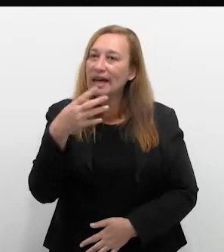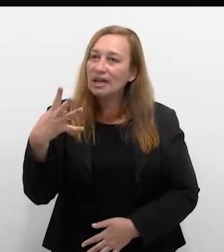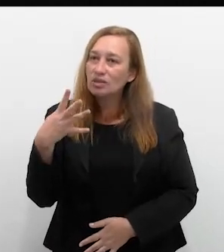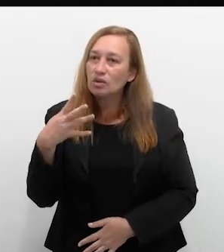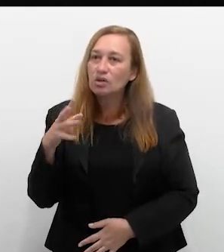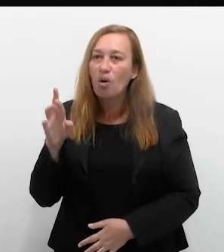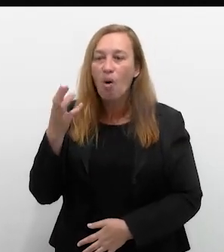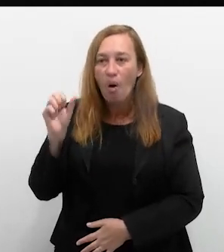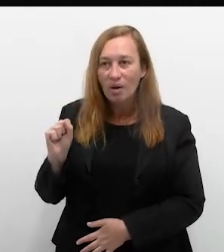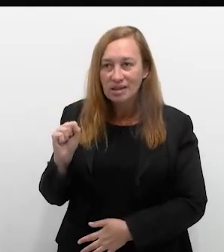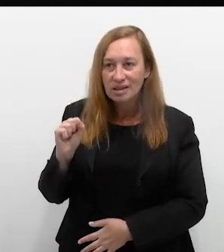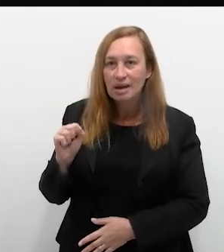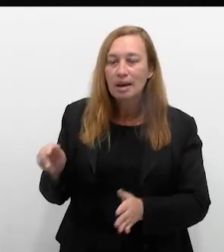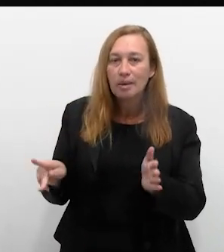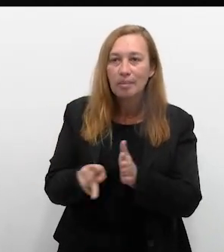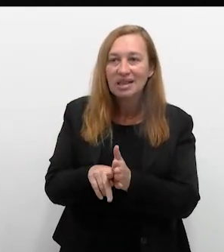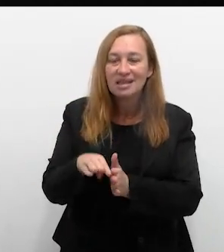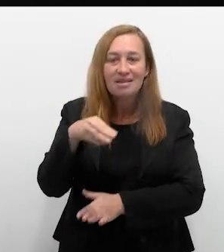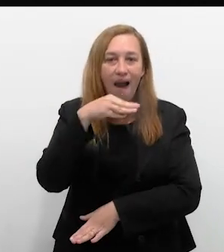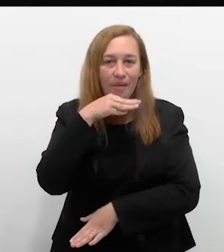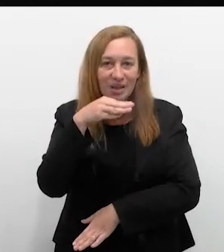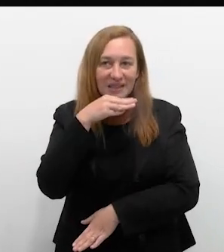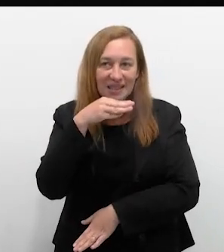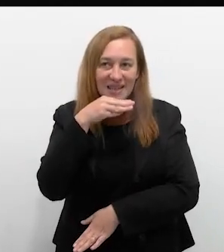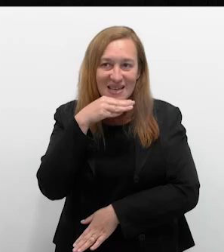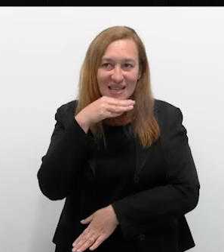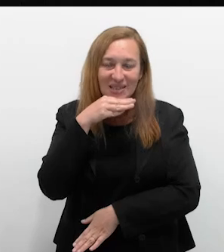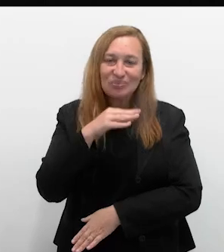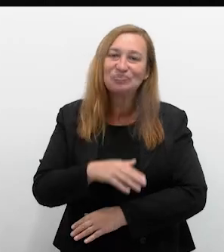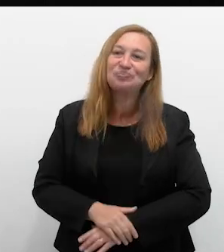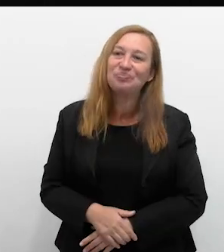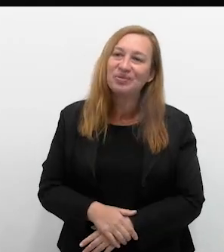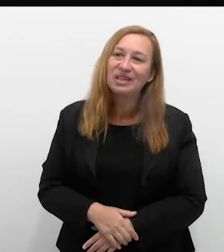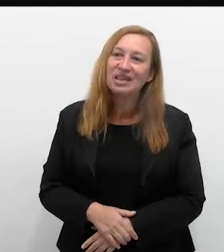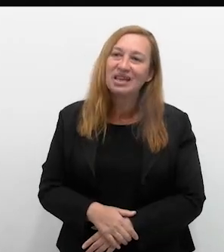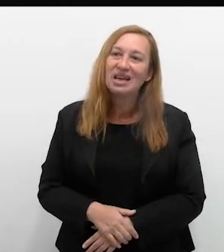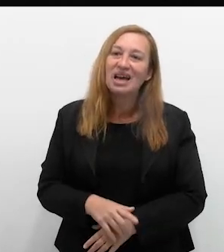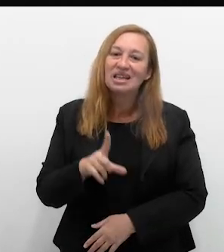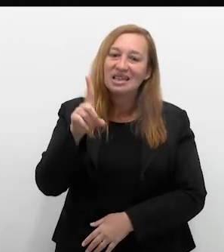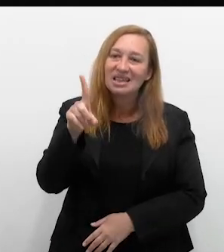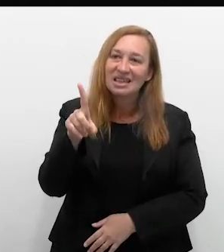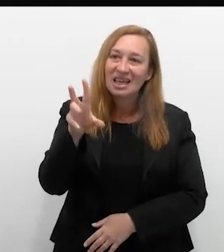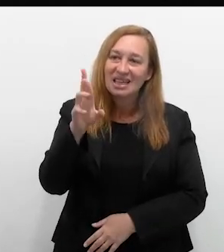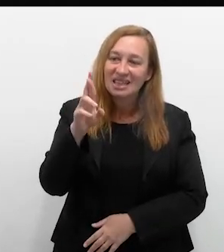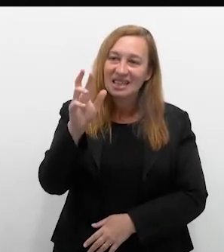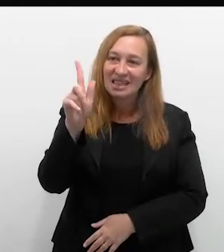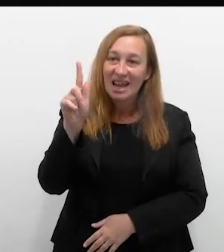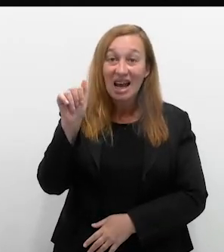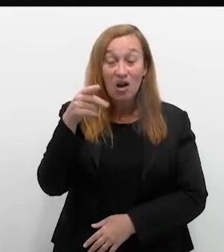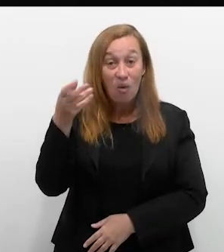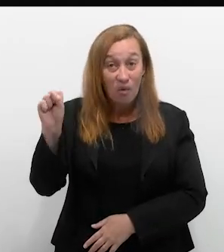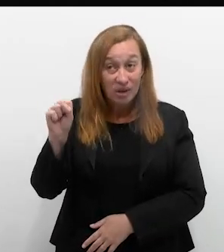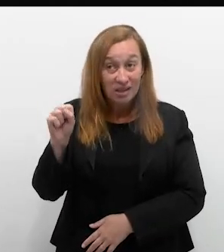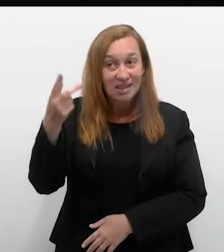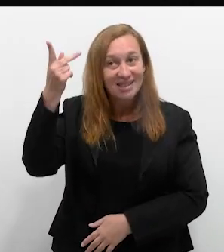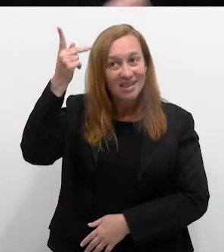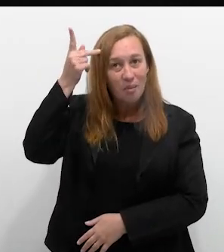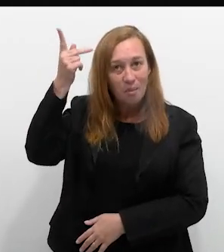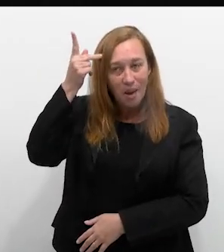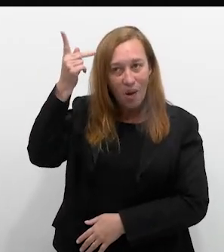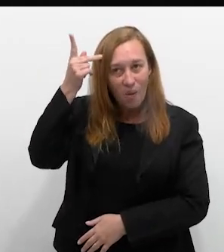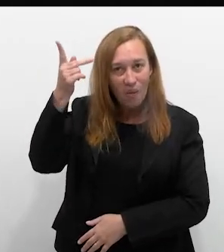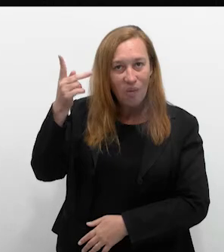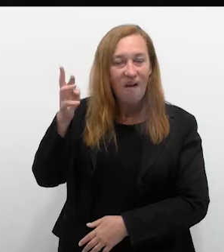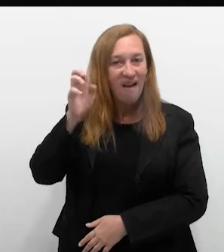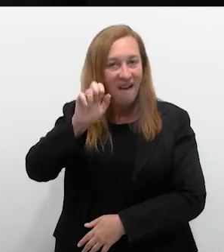Em 2014, Rosa era carnavalesca da Mangueira. E aí, na ocasião, a Dragões da Real, escola que nós dois